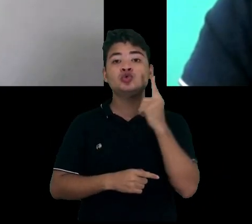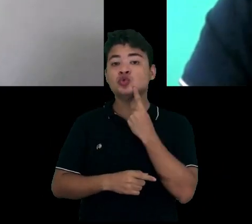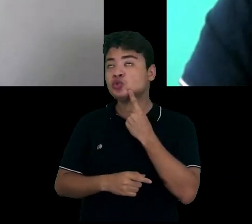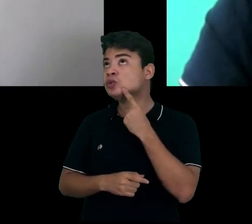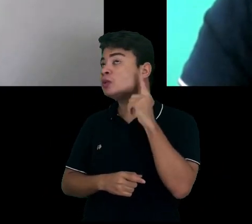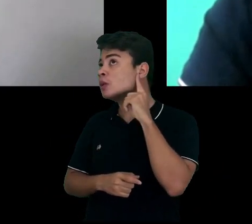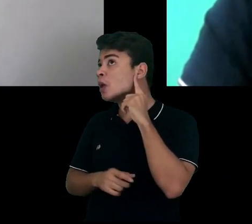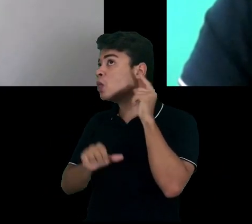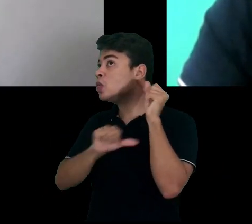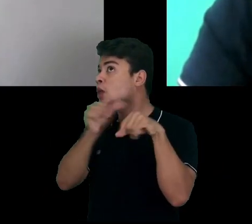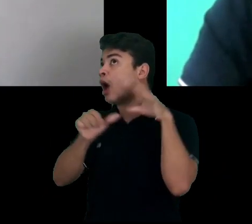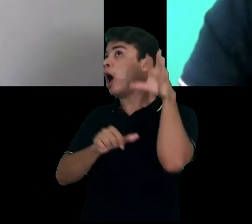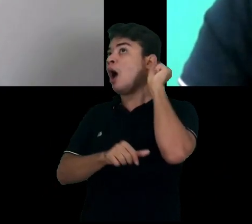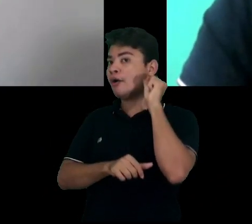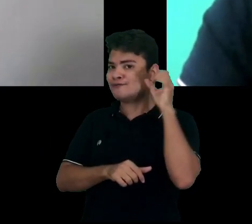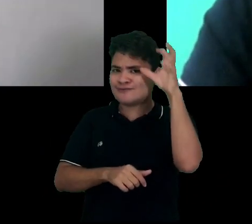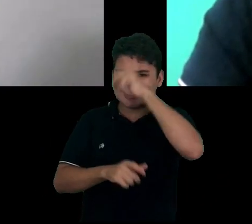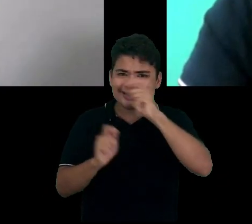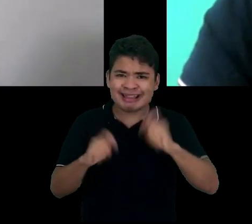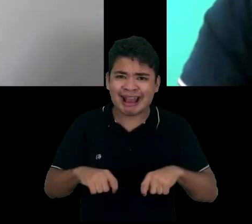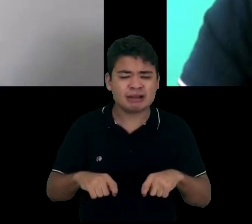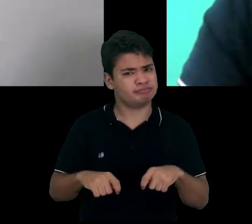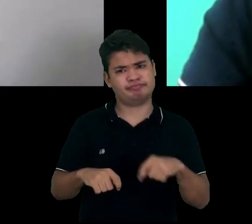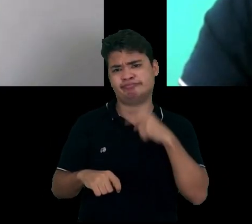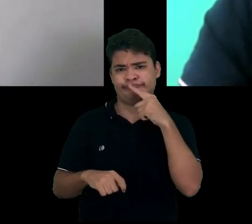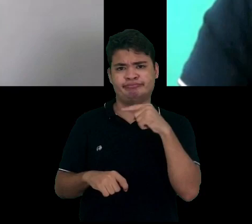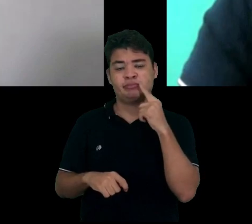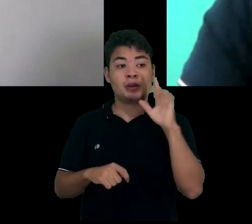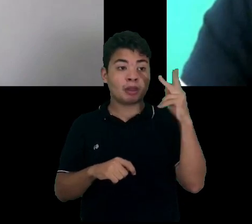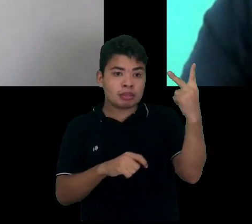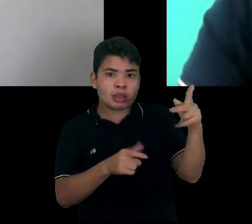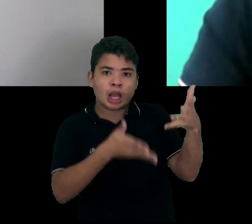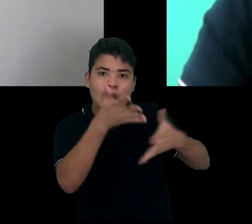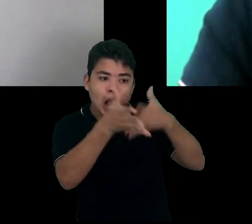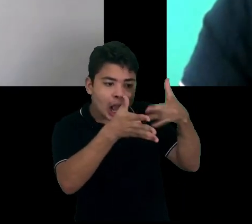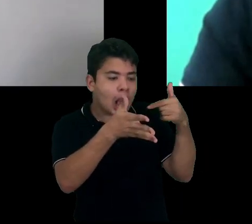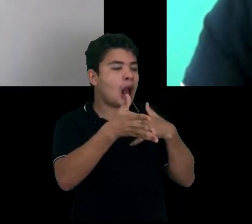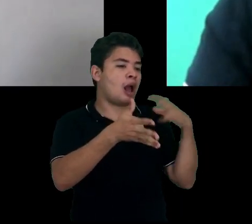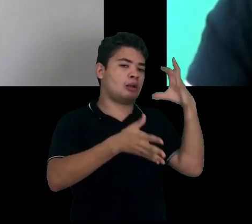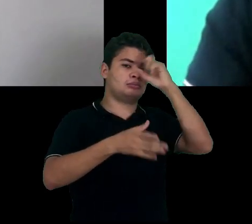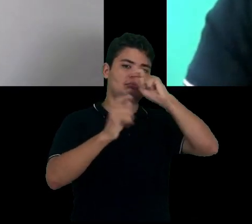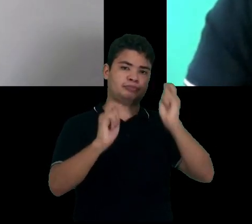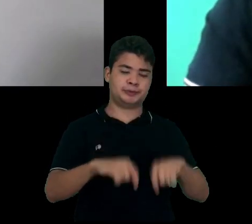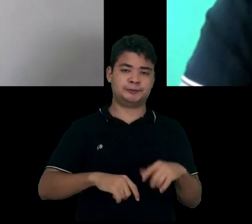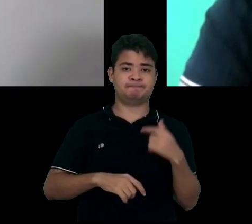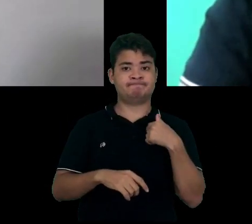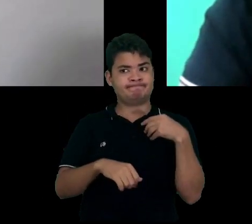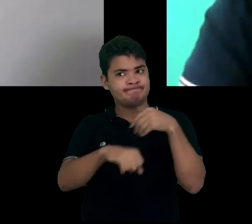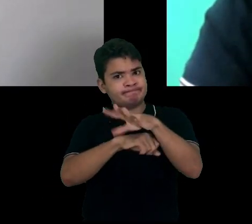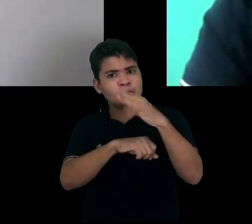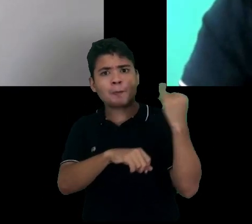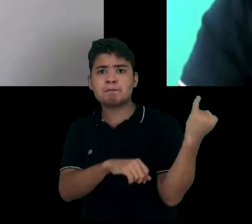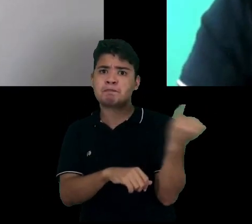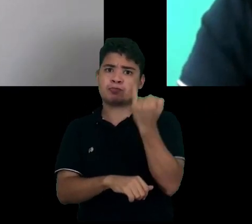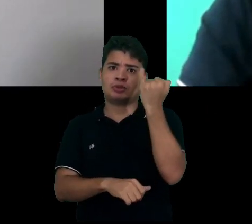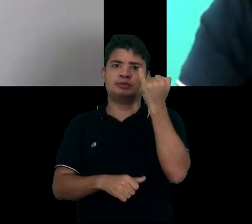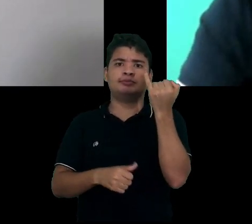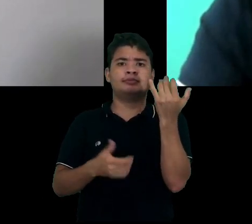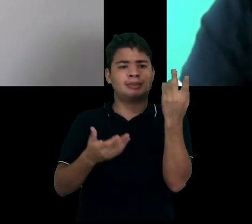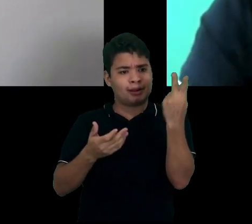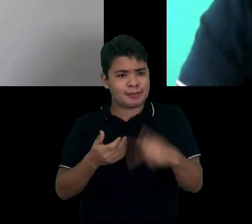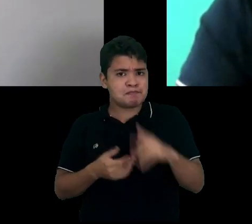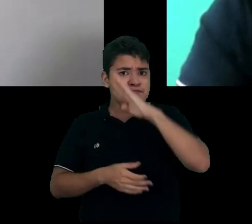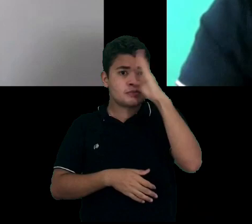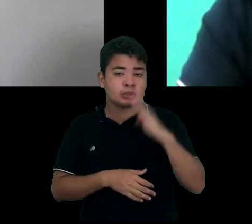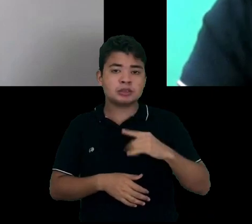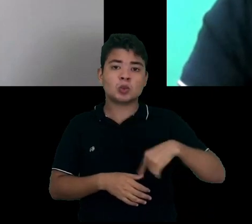ouvir, mas nós podemos aprender a língua deles. Então, eu destaco que é muito importante no Brasil nós